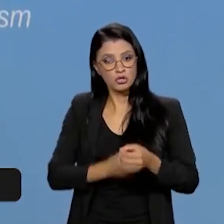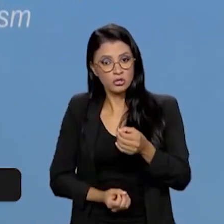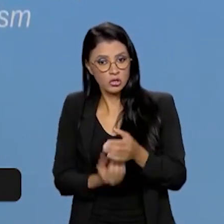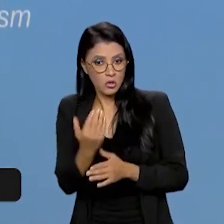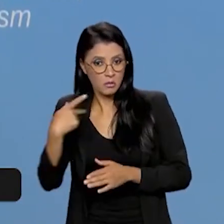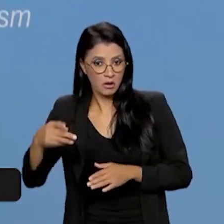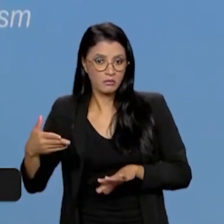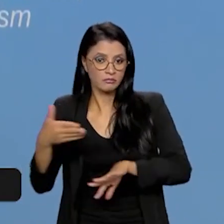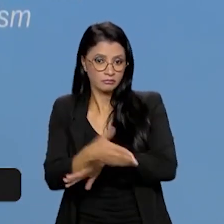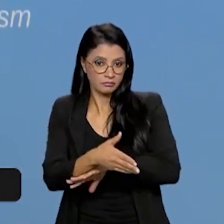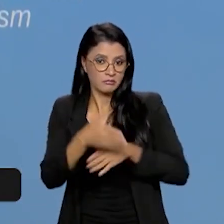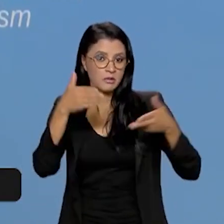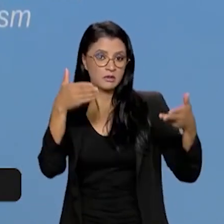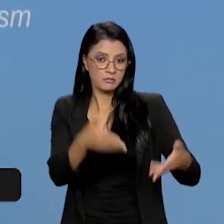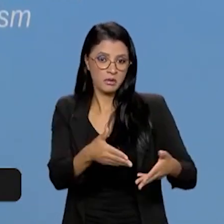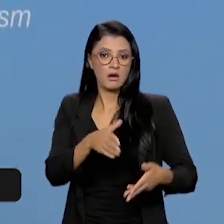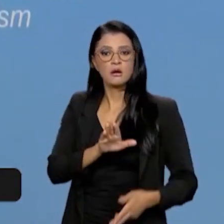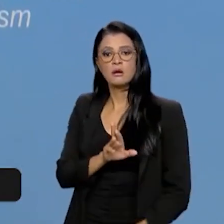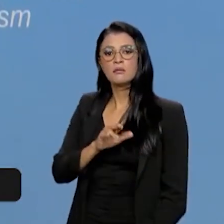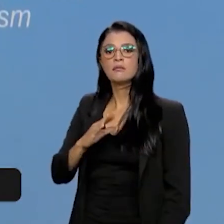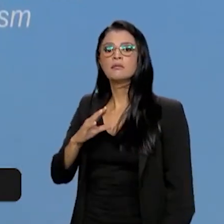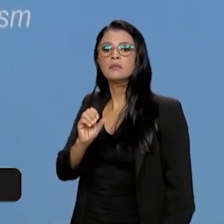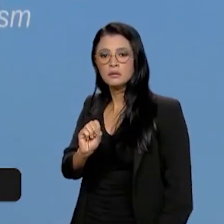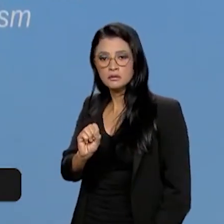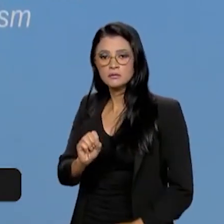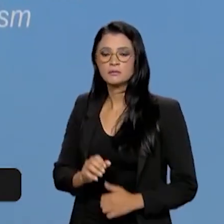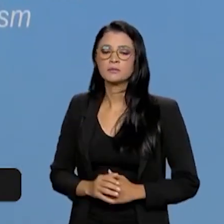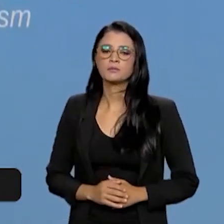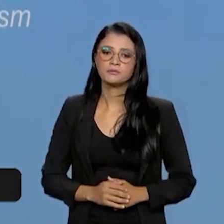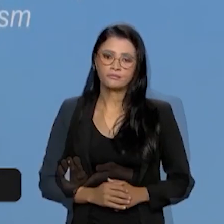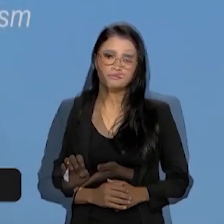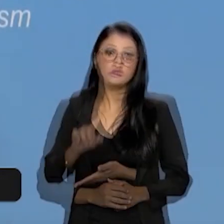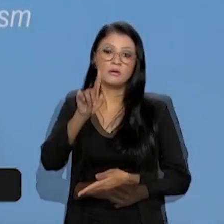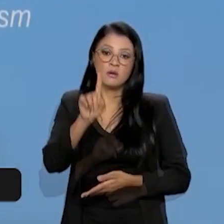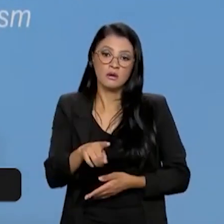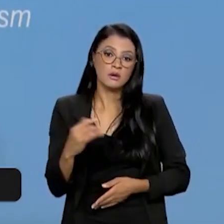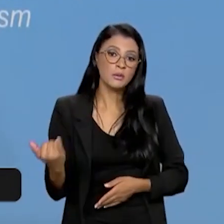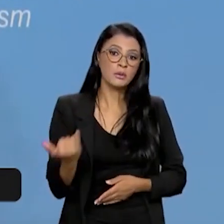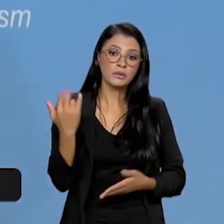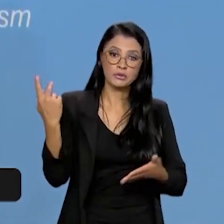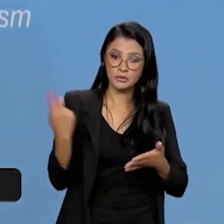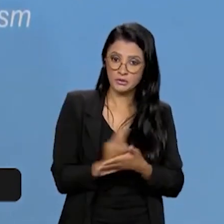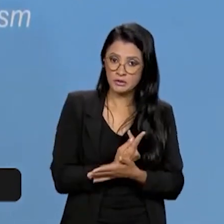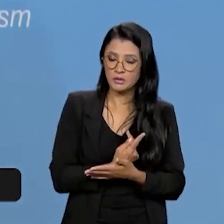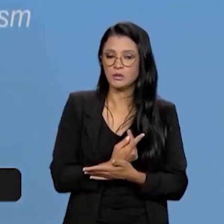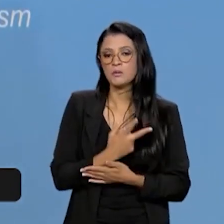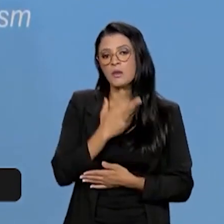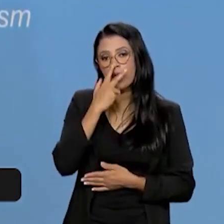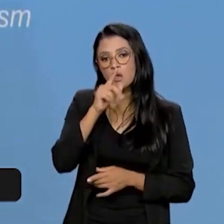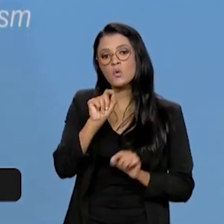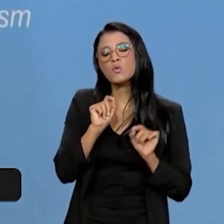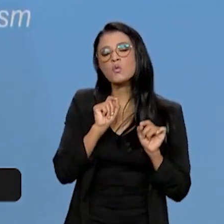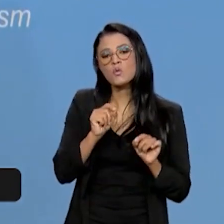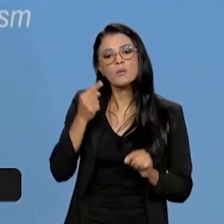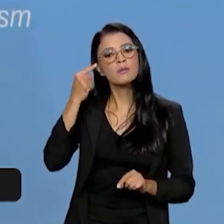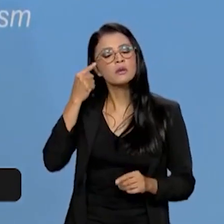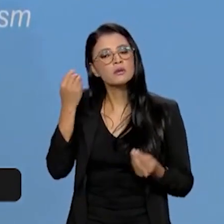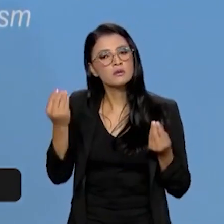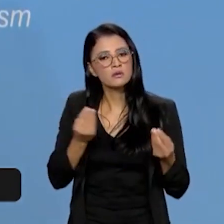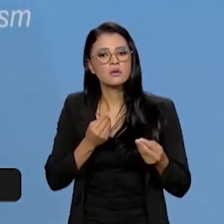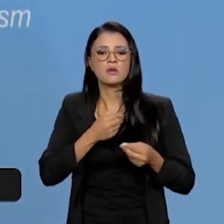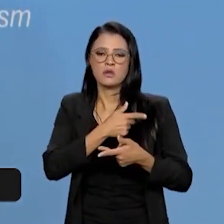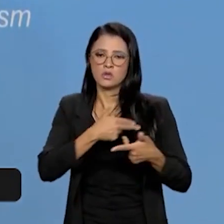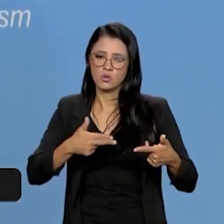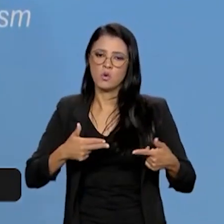parte dos BRICS. Então, foi muito importante esse avanço. Eu acho que as coisas